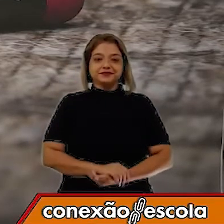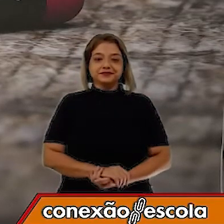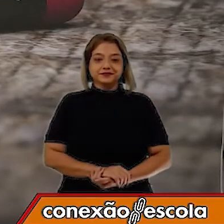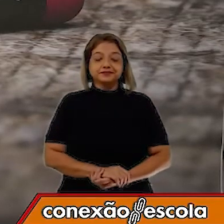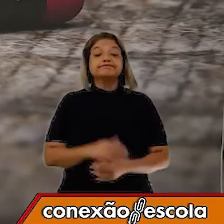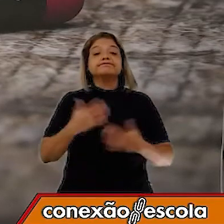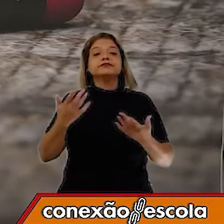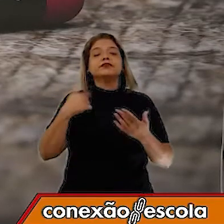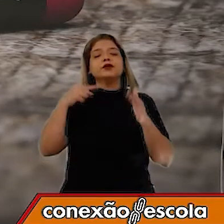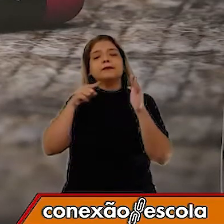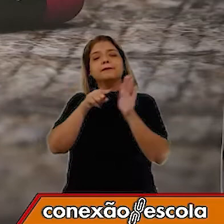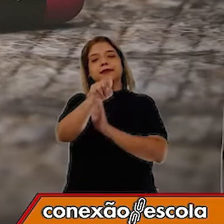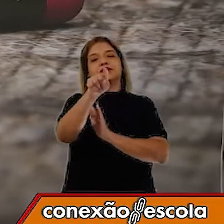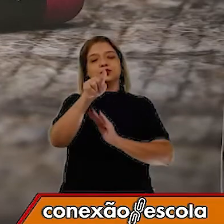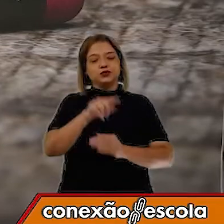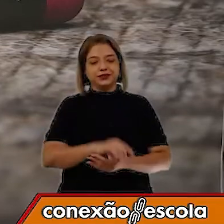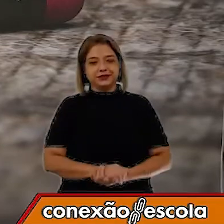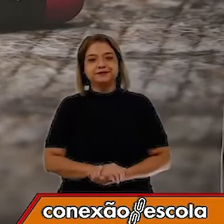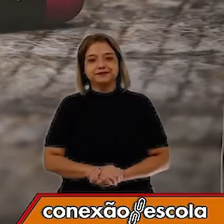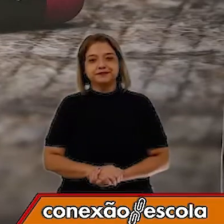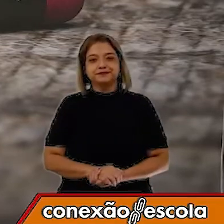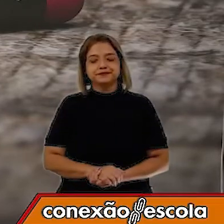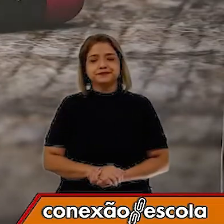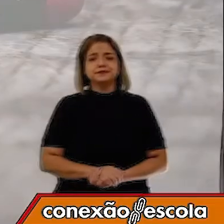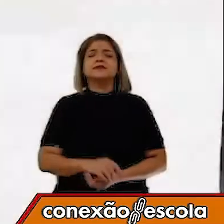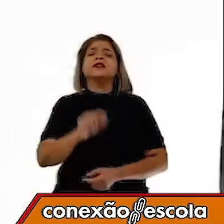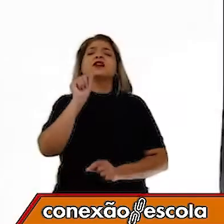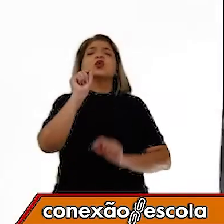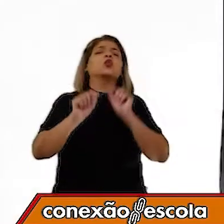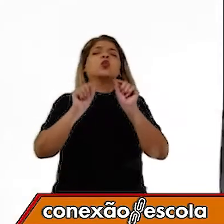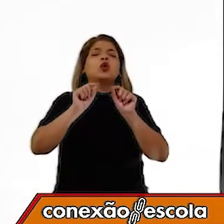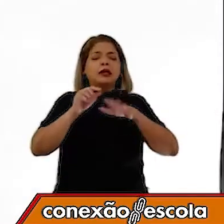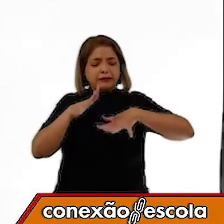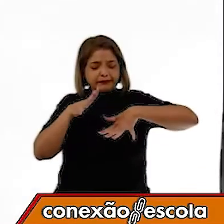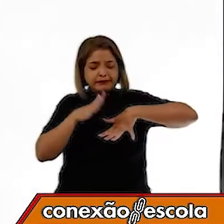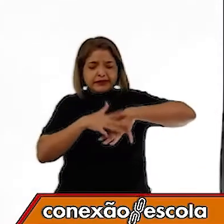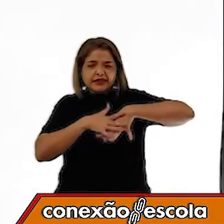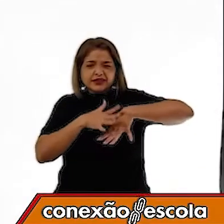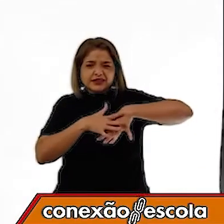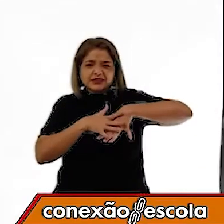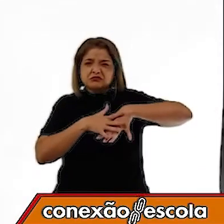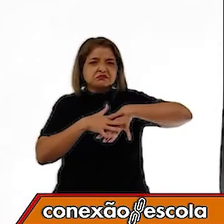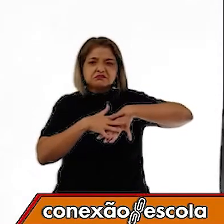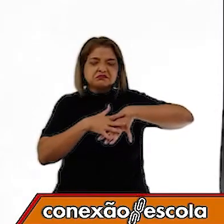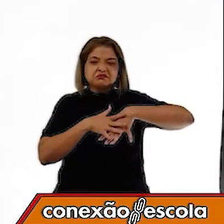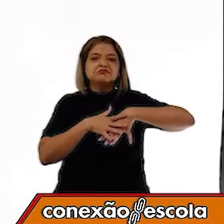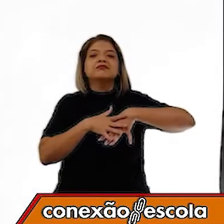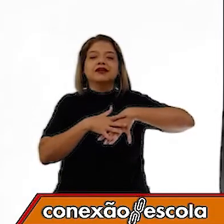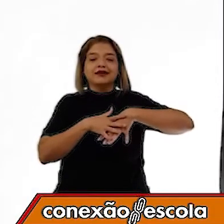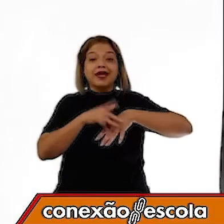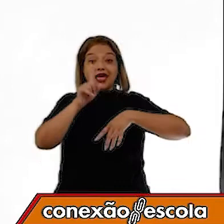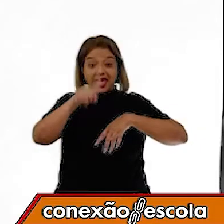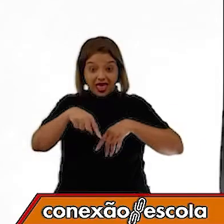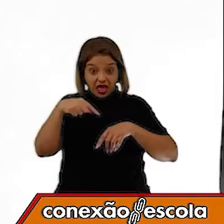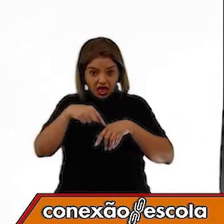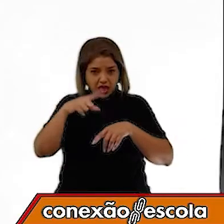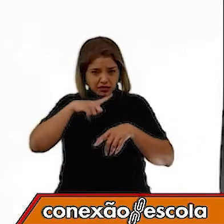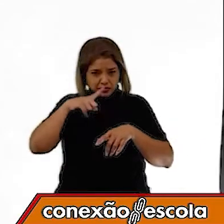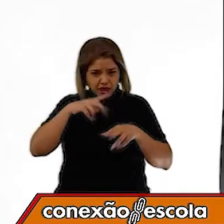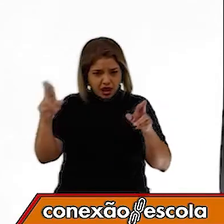Então, eu passo uma pergunta para vocês. O que é matemática? Será que a matemática está